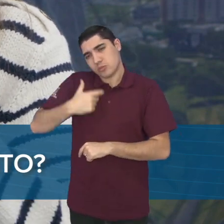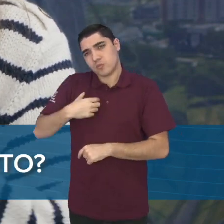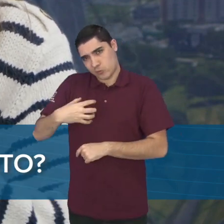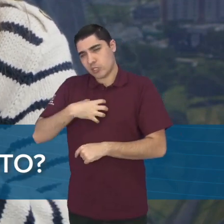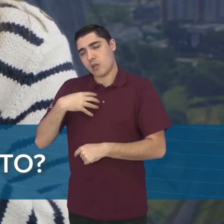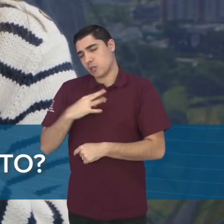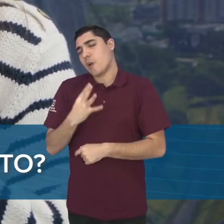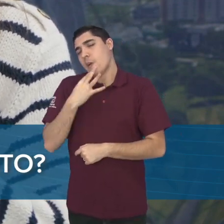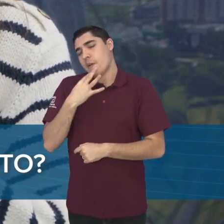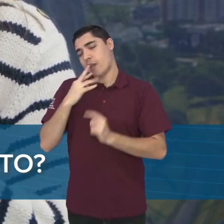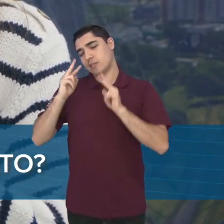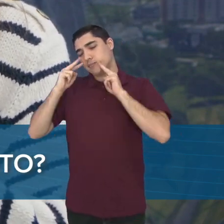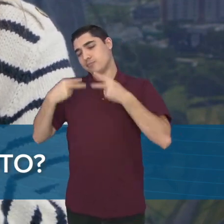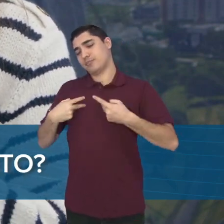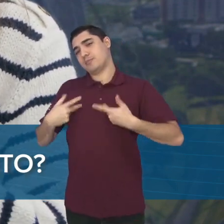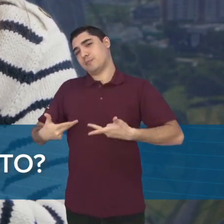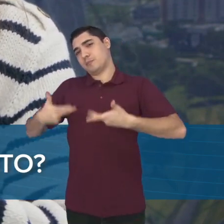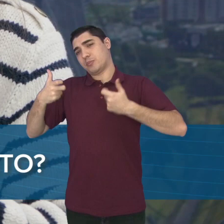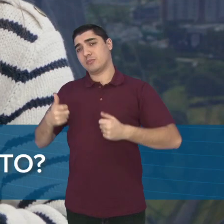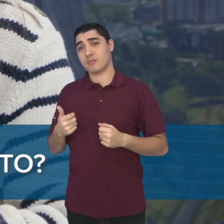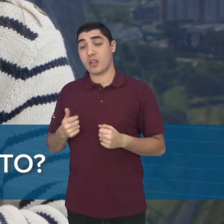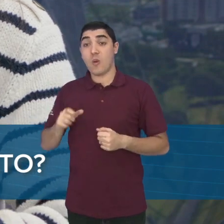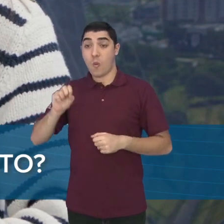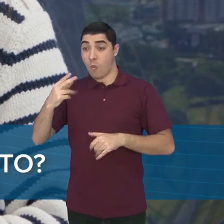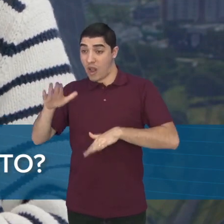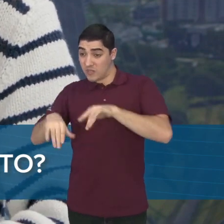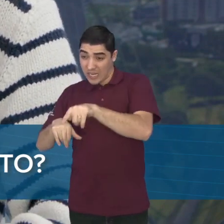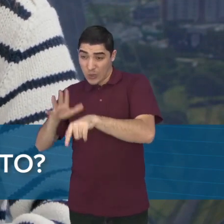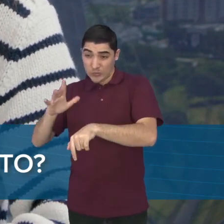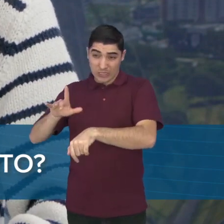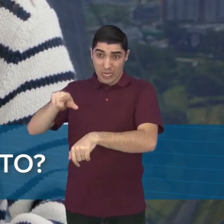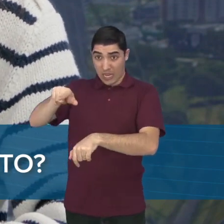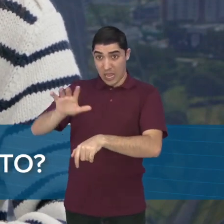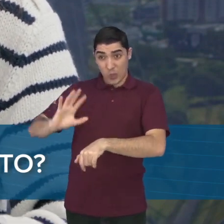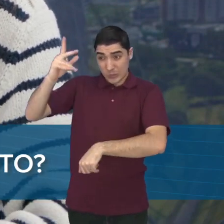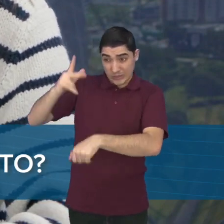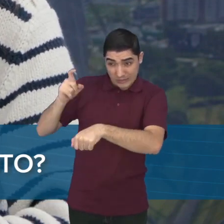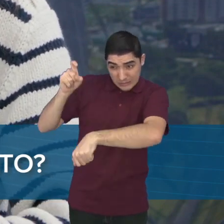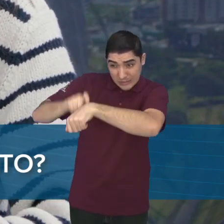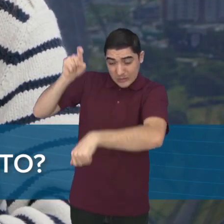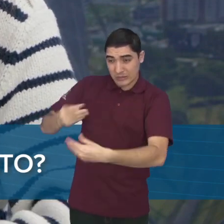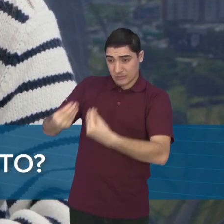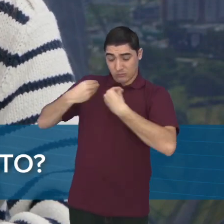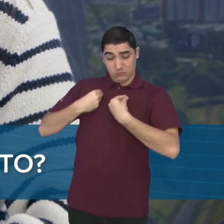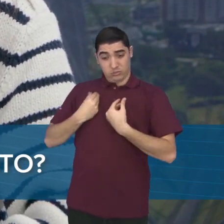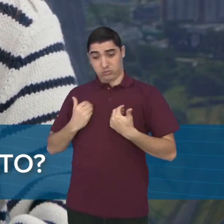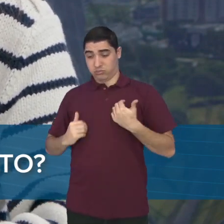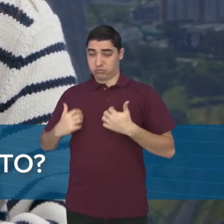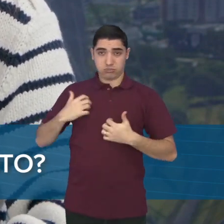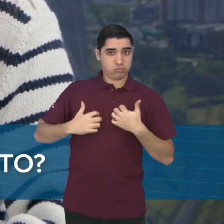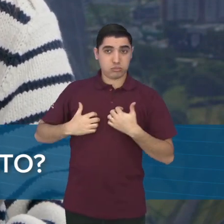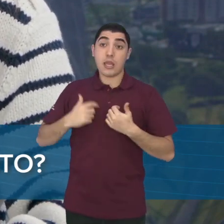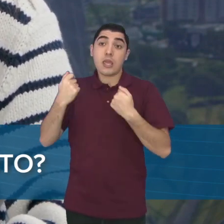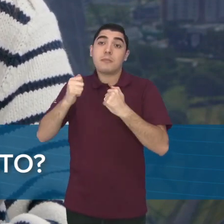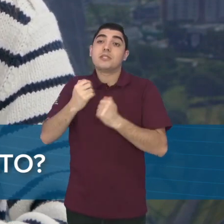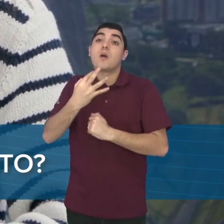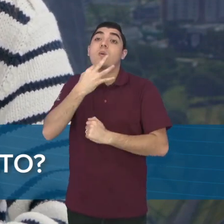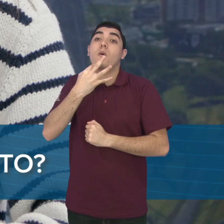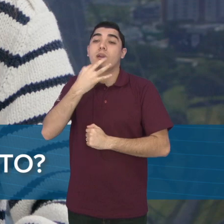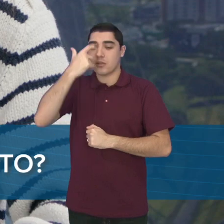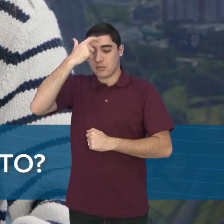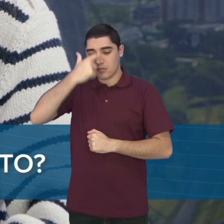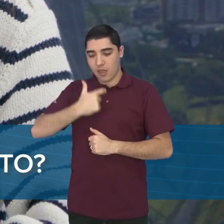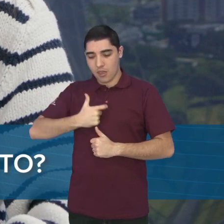Eu sei o que está sendo, né, aquele gatilho para mim. Então, como é que eu consigo lidar de uma maneira melhor para qualquer situação, né? Então, acho que quando a gente passa